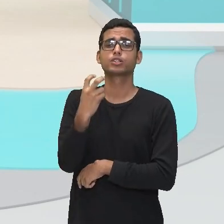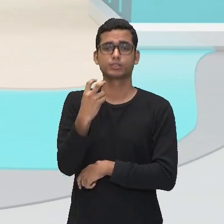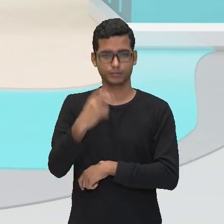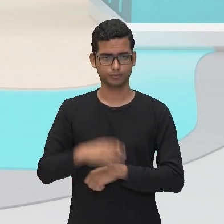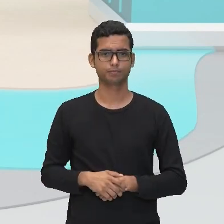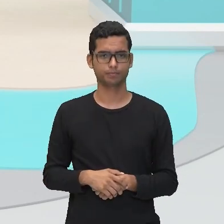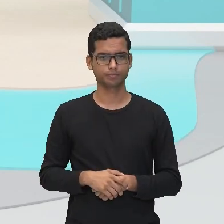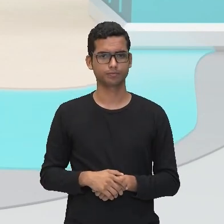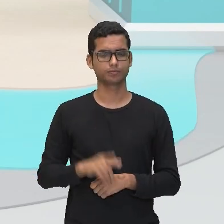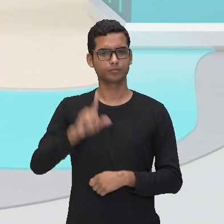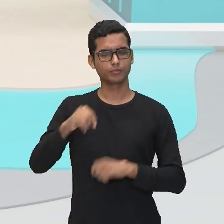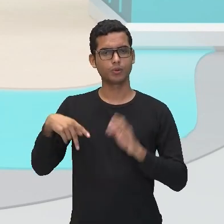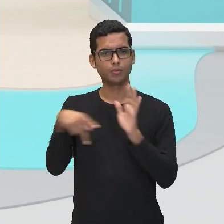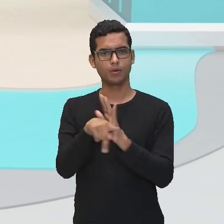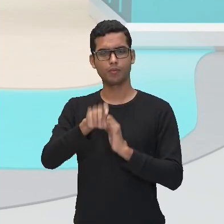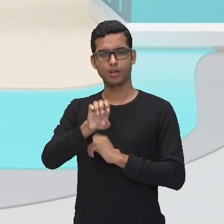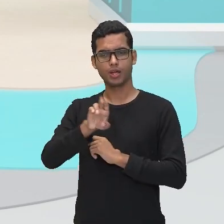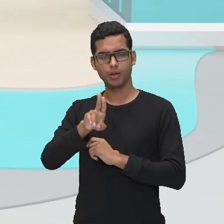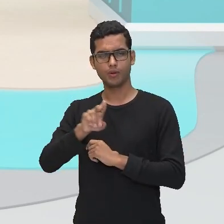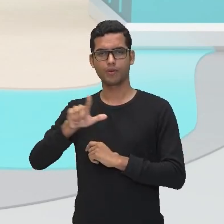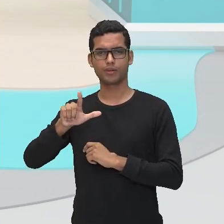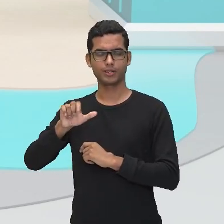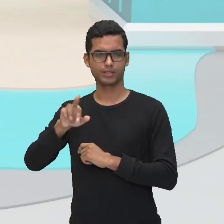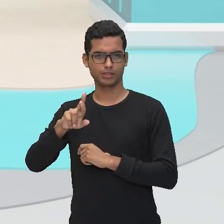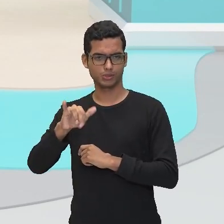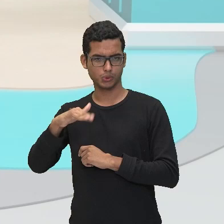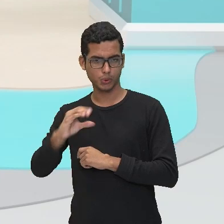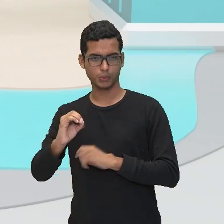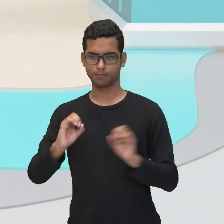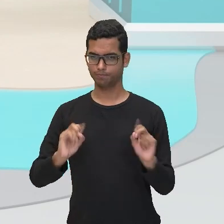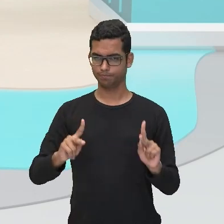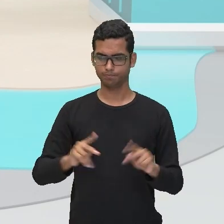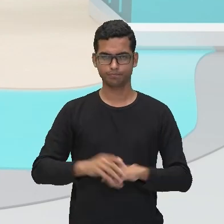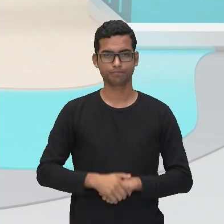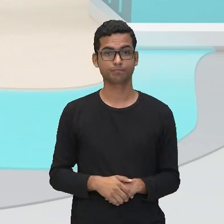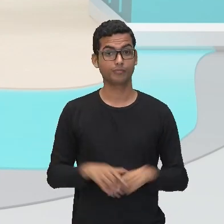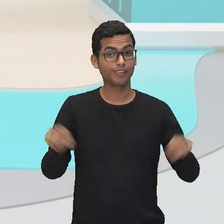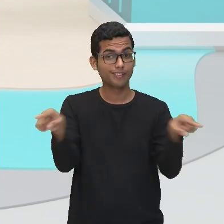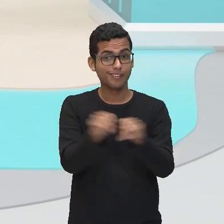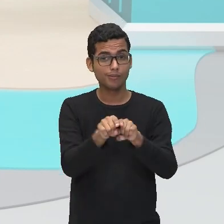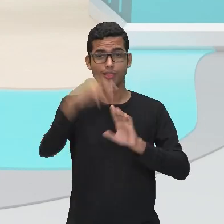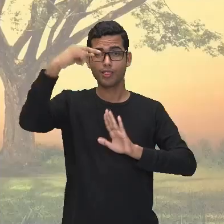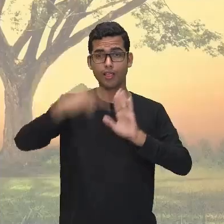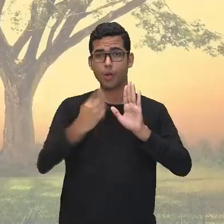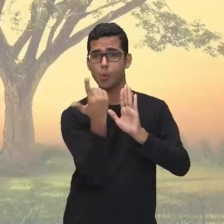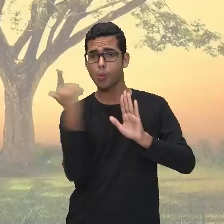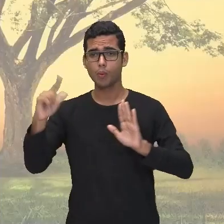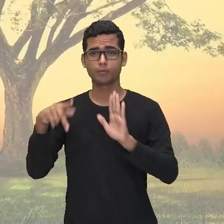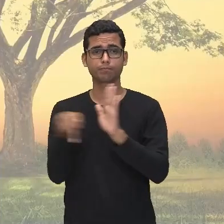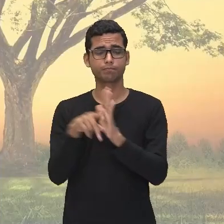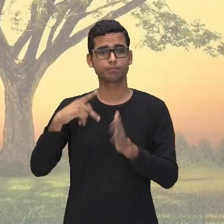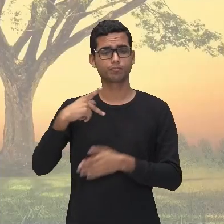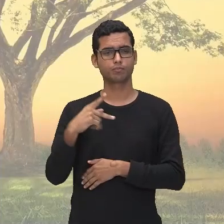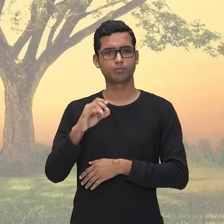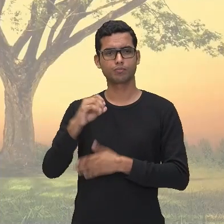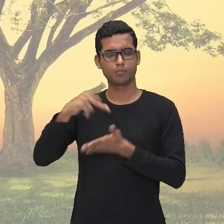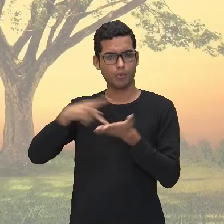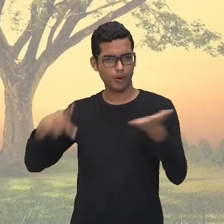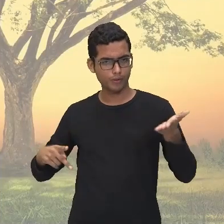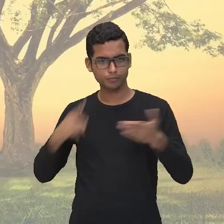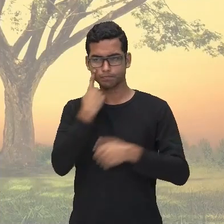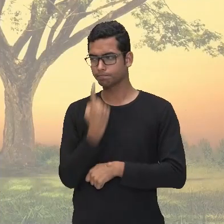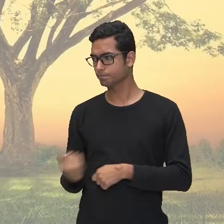chamado de eu lírico. Muito bem. Agora, então, vamos ler um outro poema? Vamos. Olha, o poema